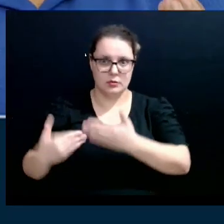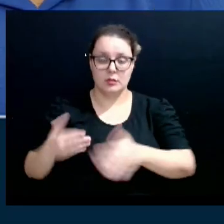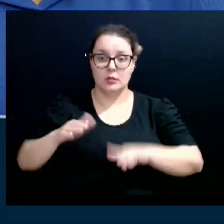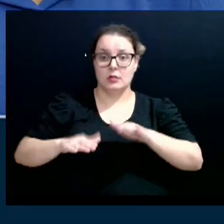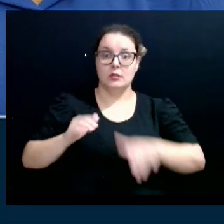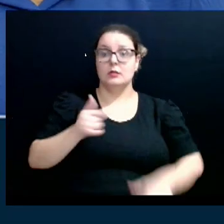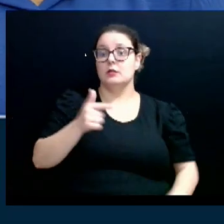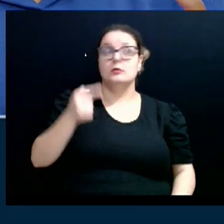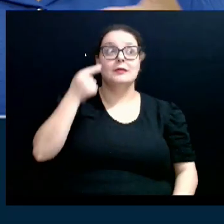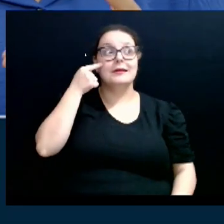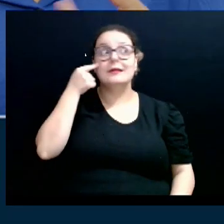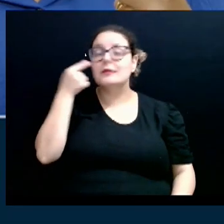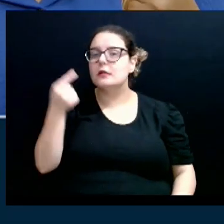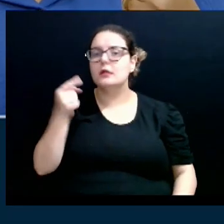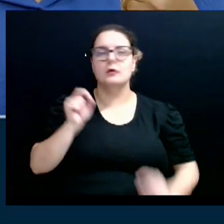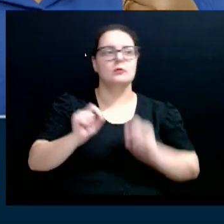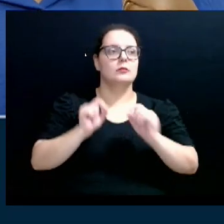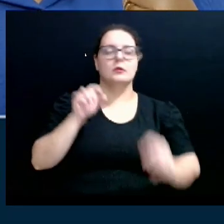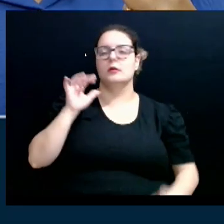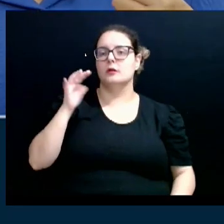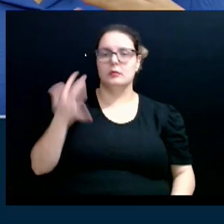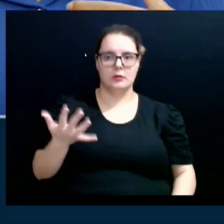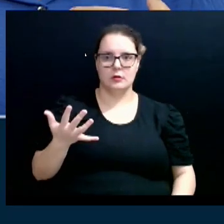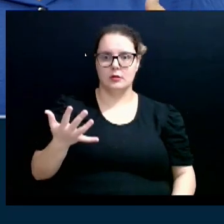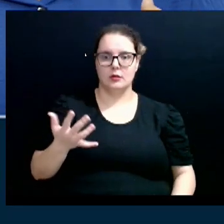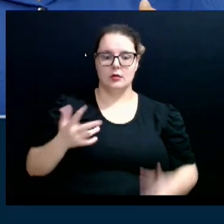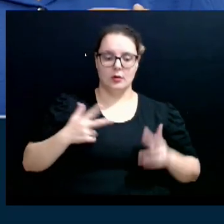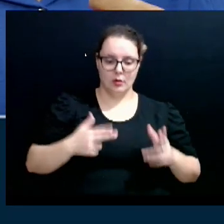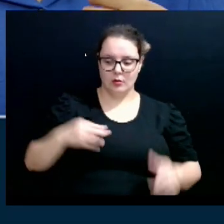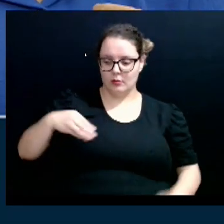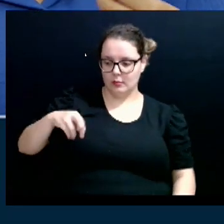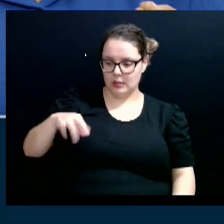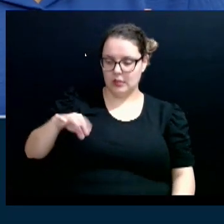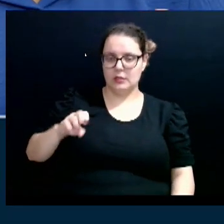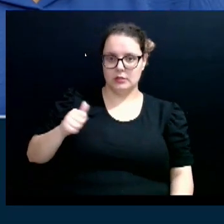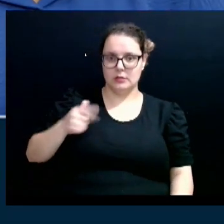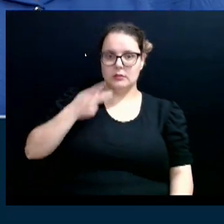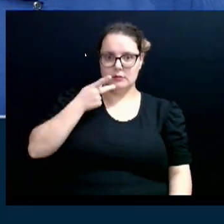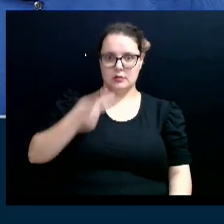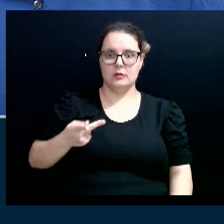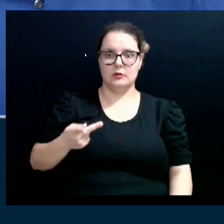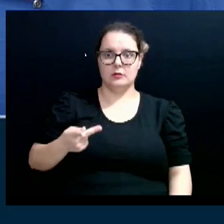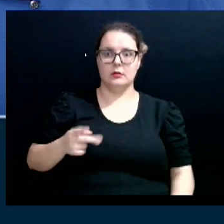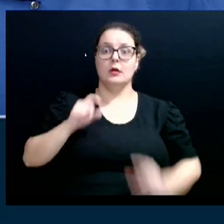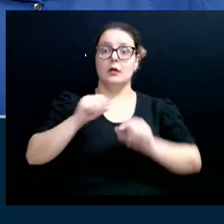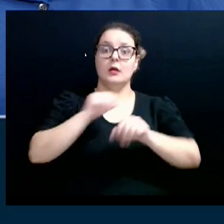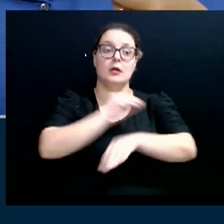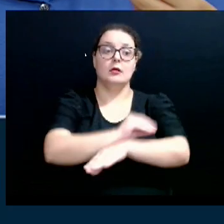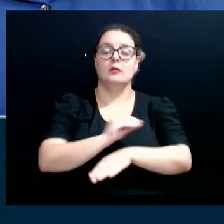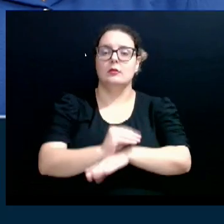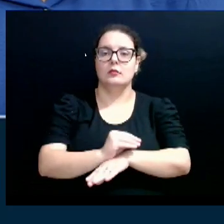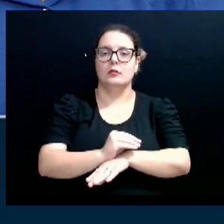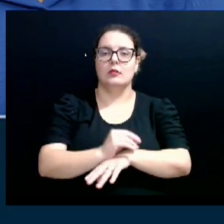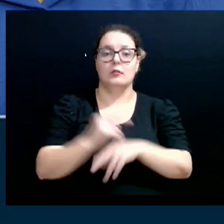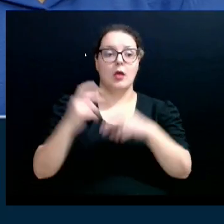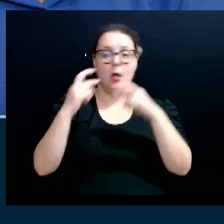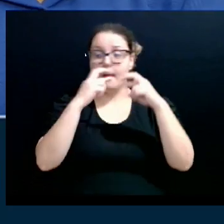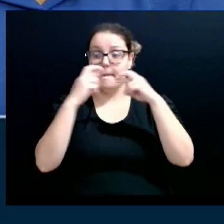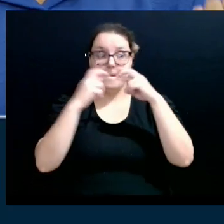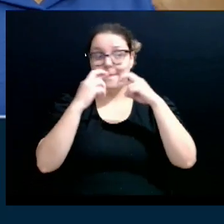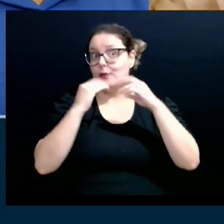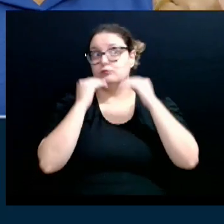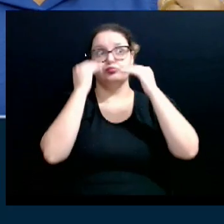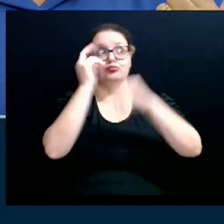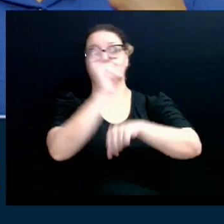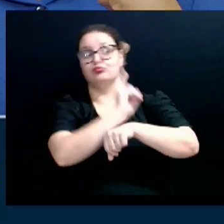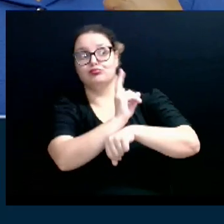noção do que acontece. Como a Marisa muito bem trouxe, a quem cuida fica hipervigilante, às vezes não consegue nem tomar um banho, e a gente